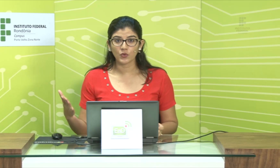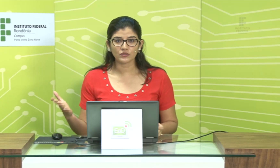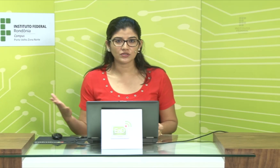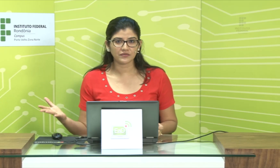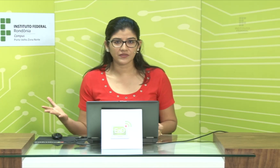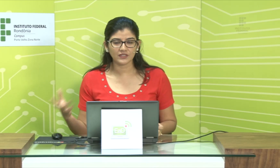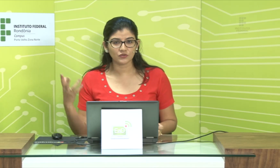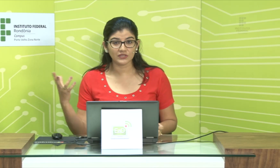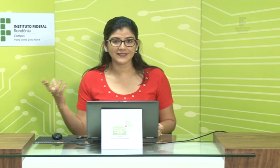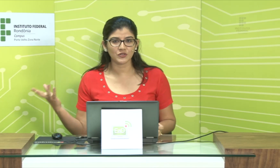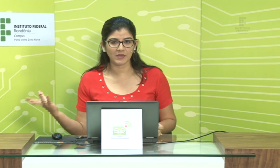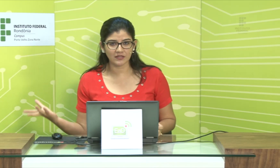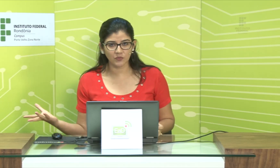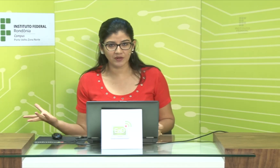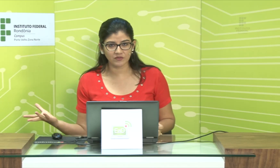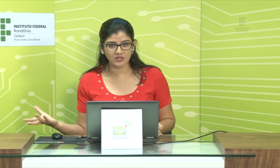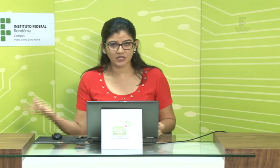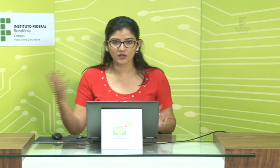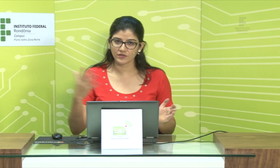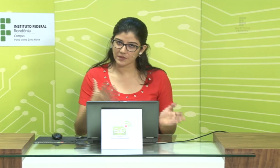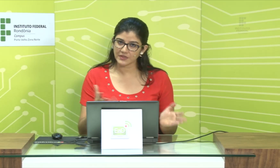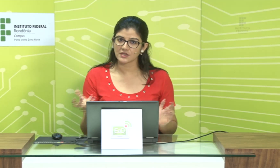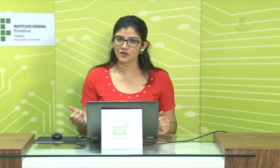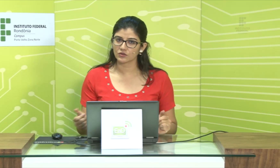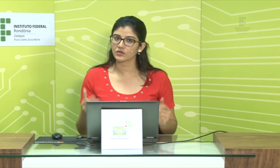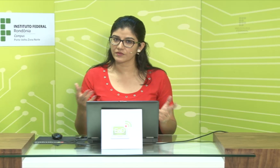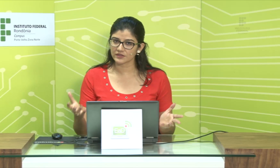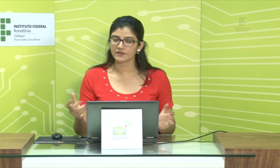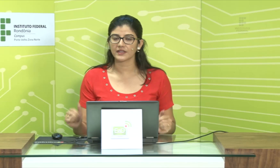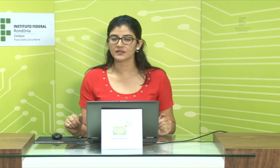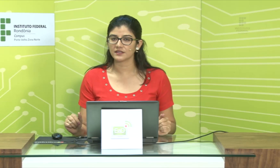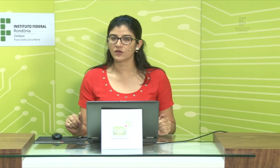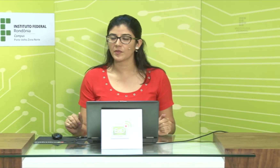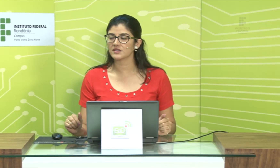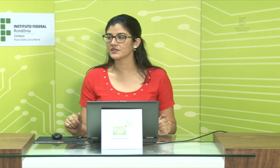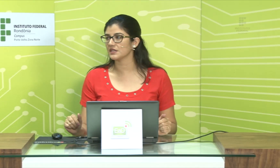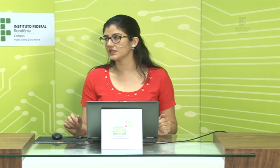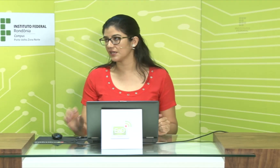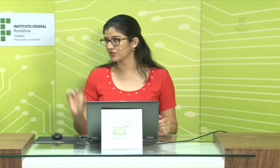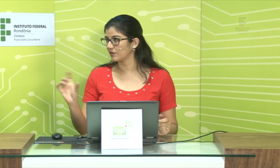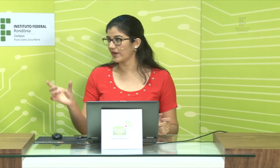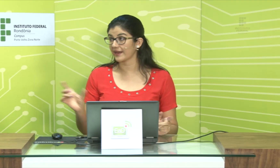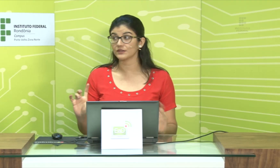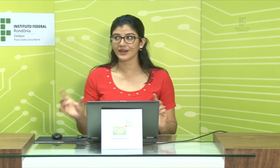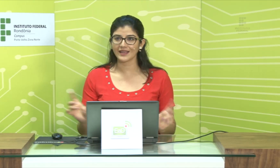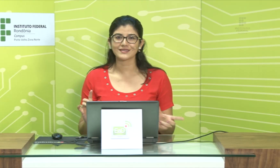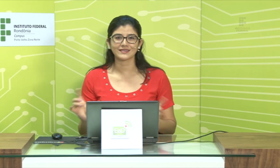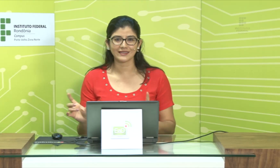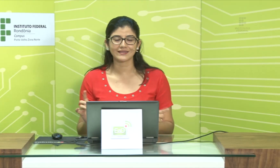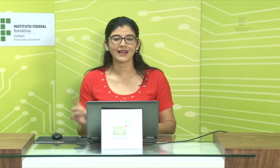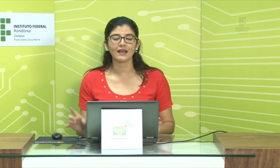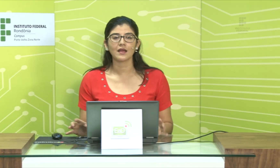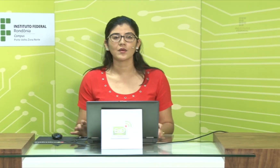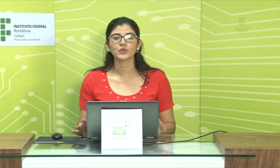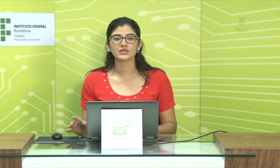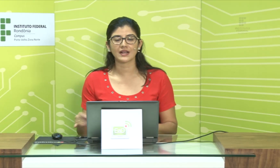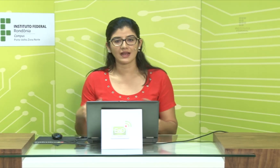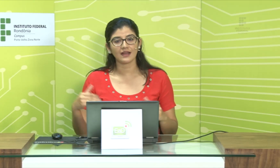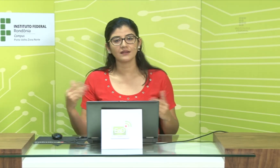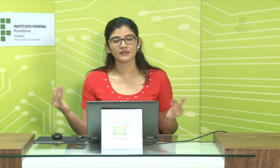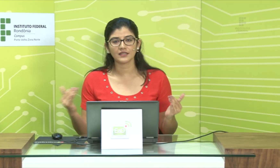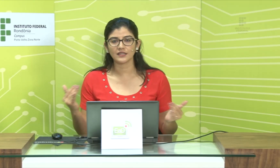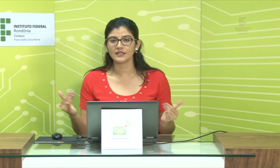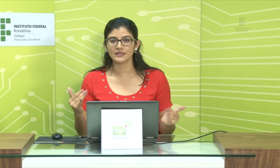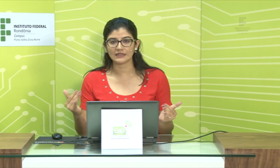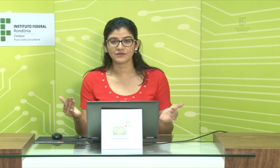é muito difícil o entendimento para você, então você pesquisa outro que você vai entender com mais facilidade. O recado era esse, tentar